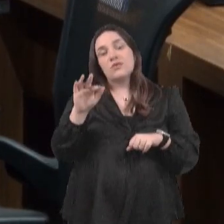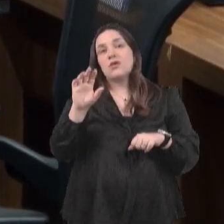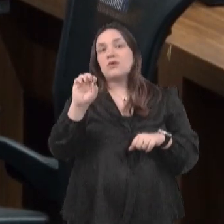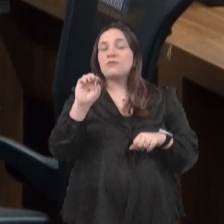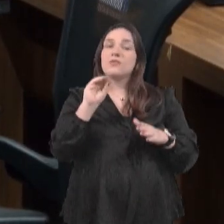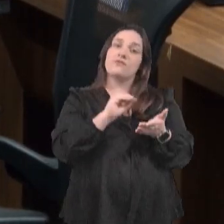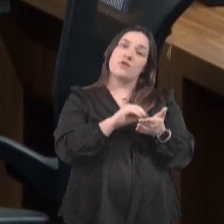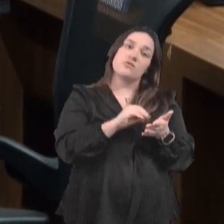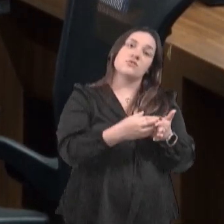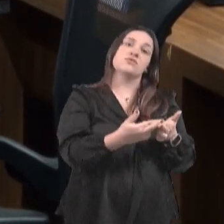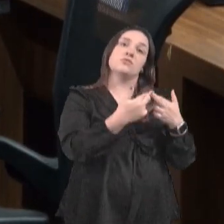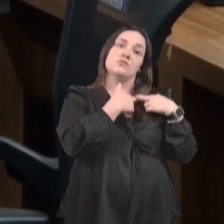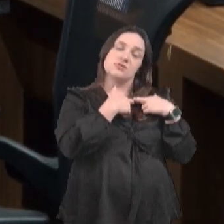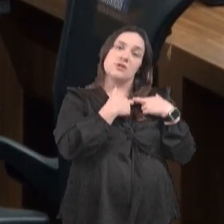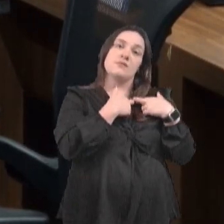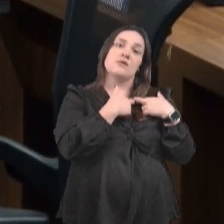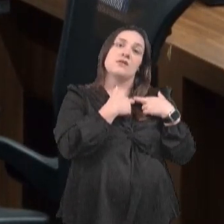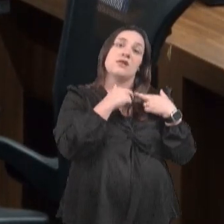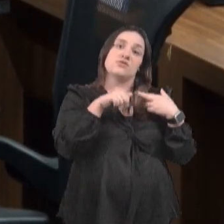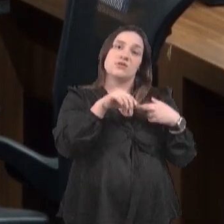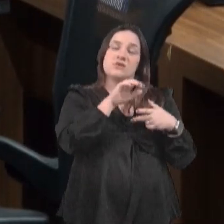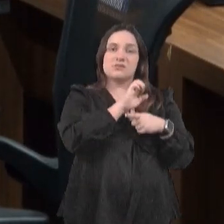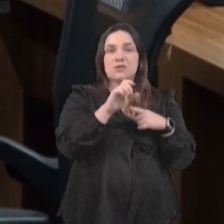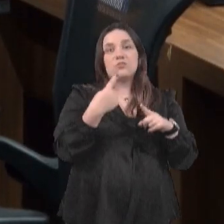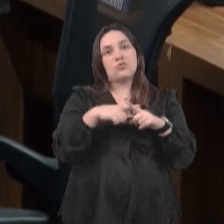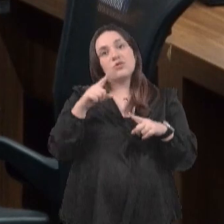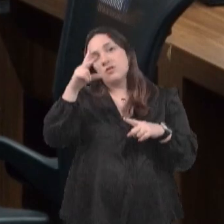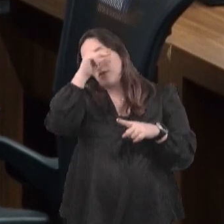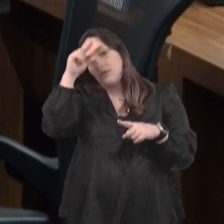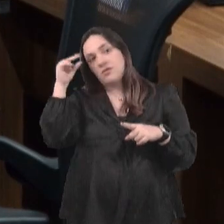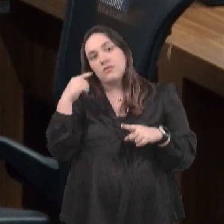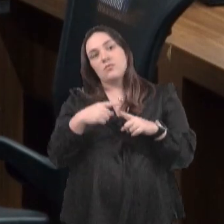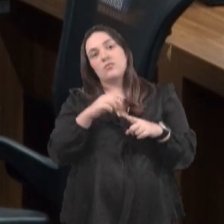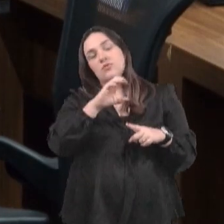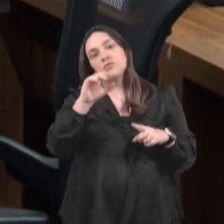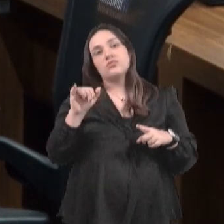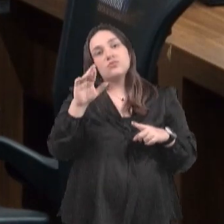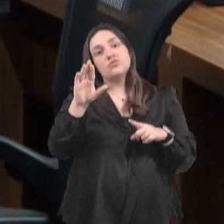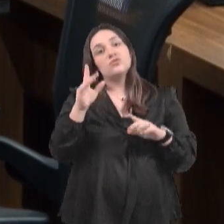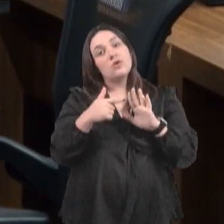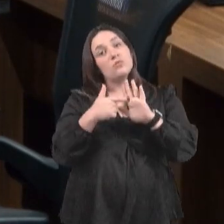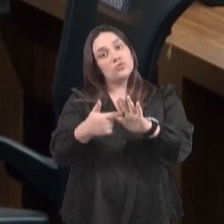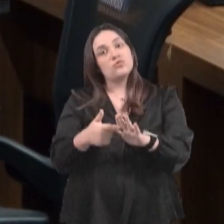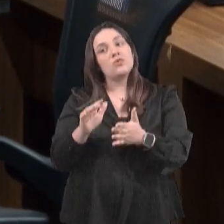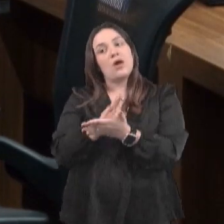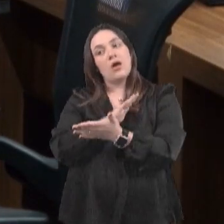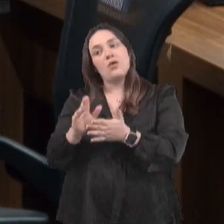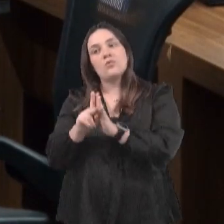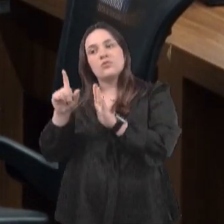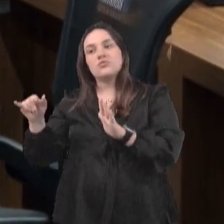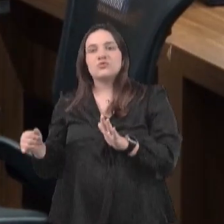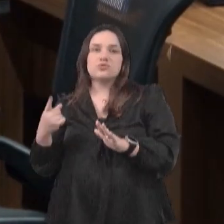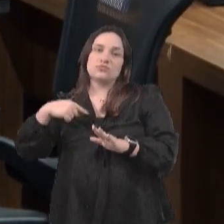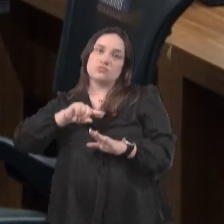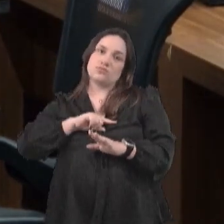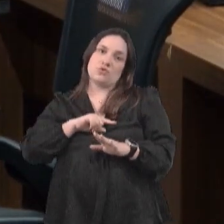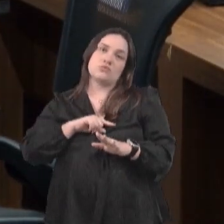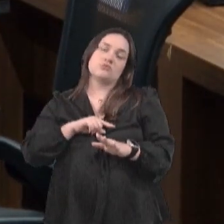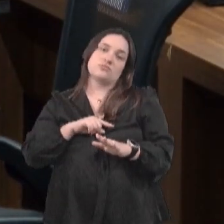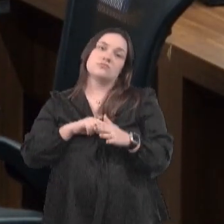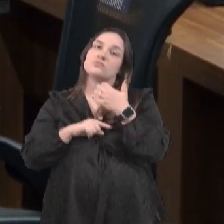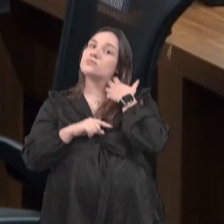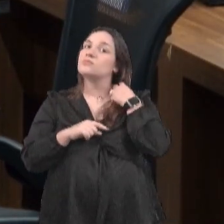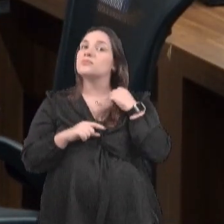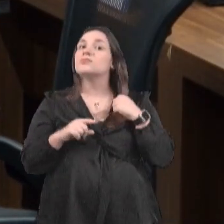de competência do município, seja por esses outros defeitos que a CCJ já apontou e reconheceu para projetos nossos em